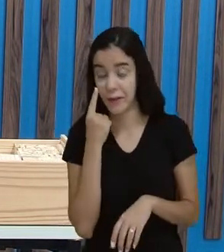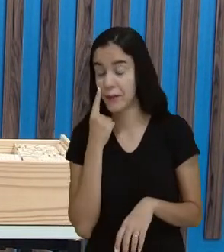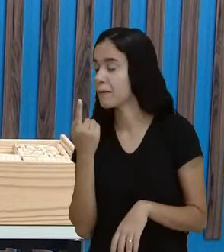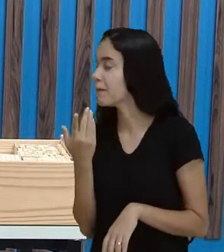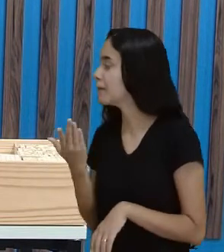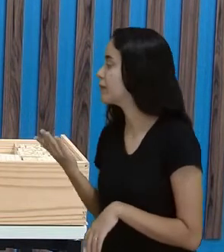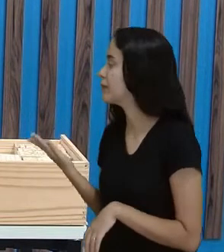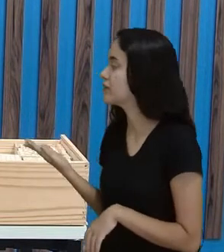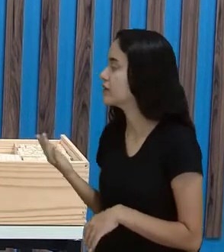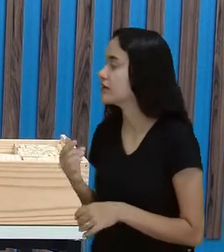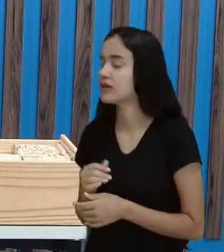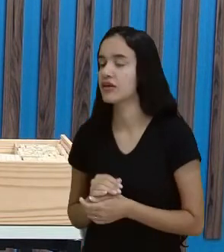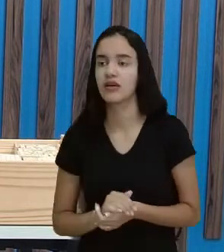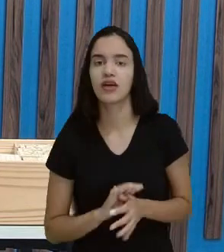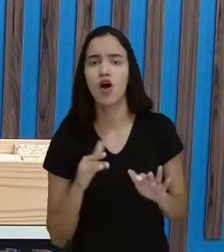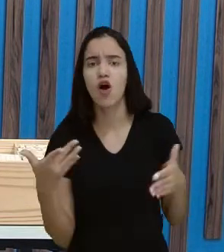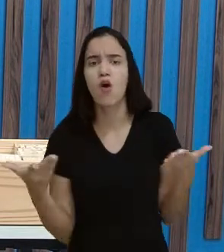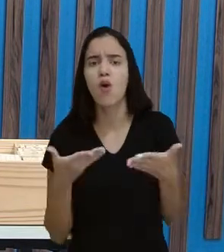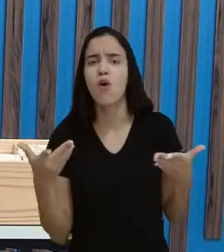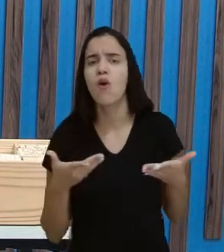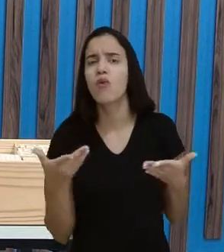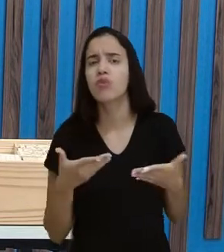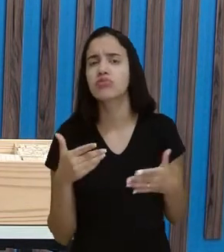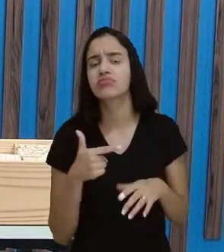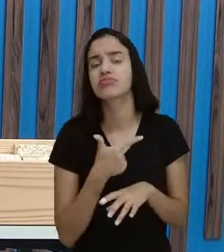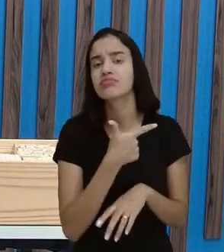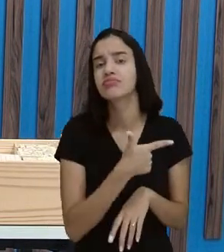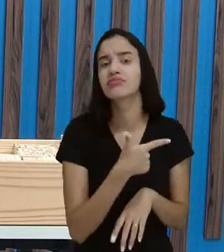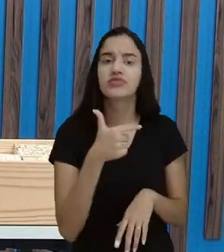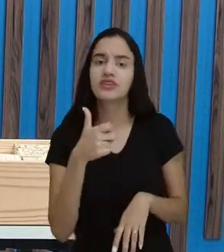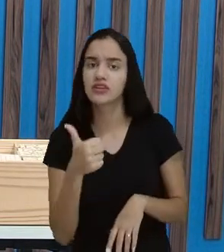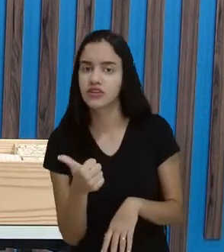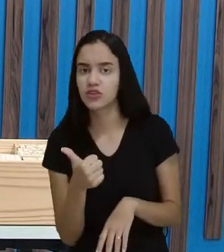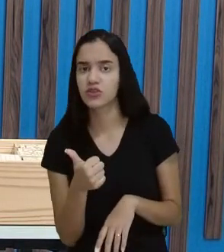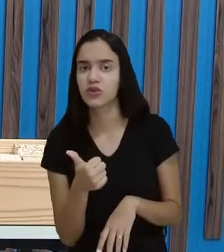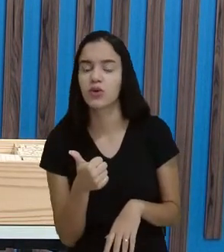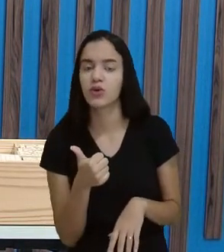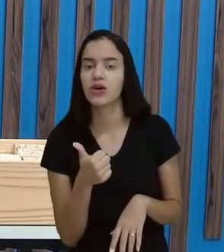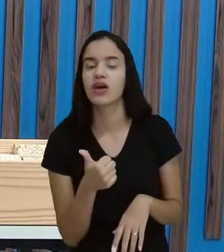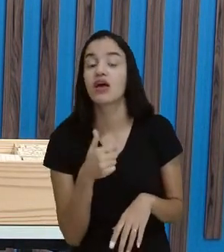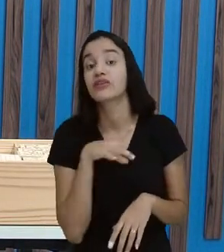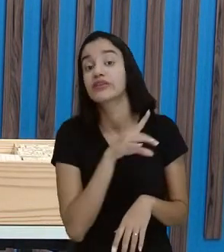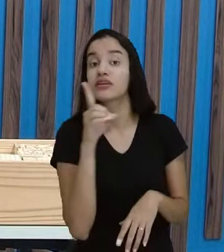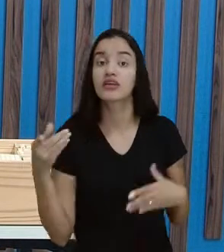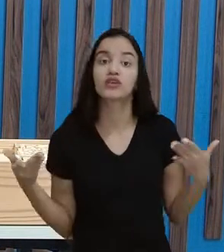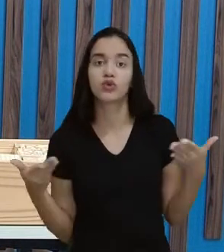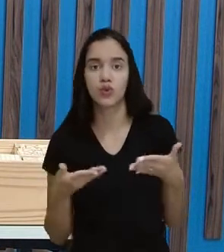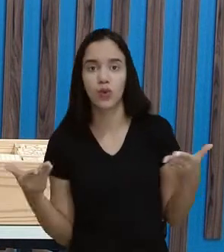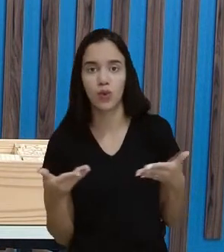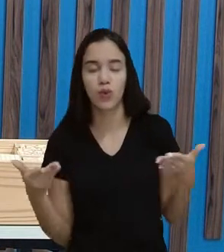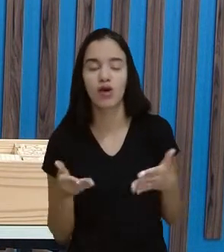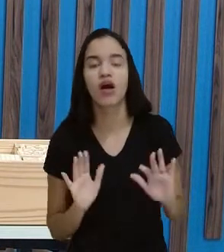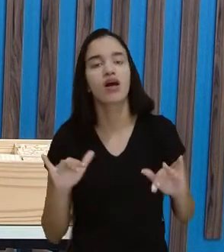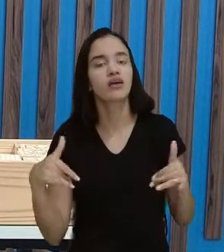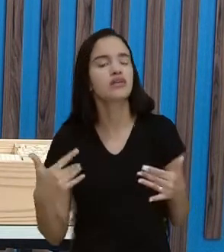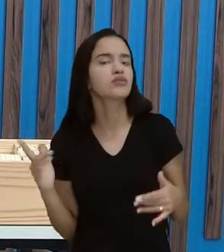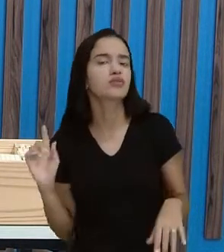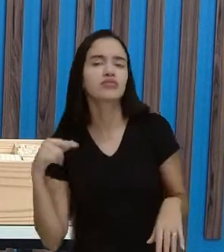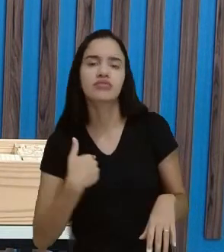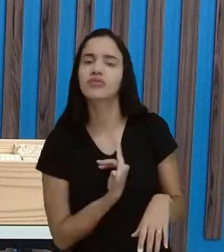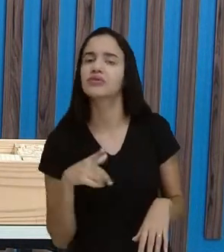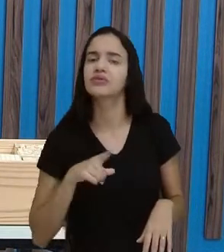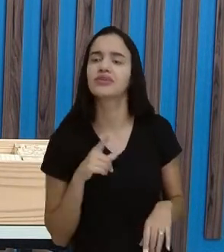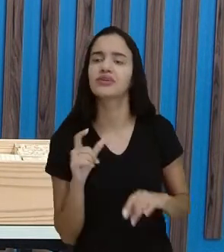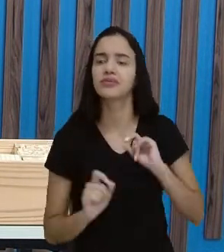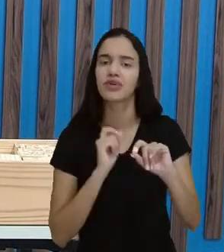hoje não é 21, o primeiro número que eu marquei não foi a data de hoje, 21, então nós temos aqui, olha,